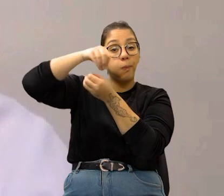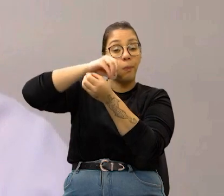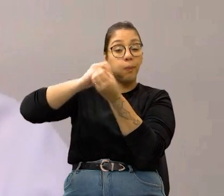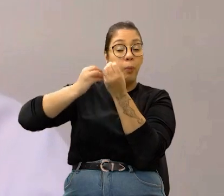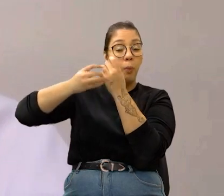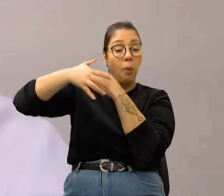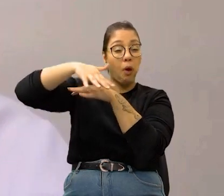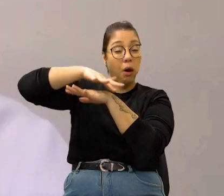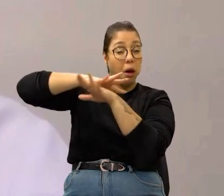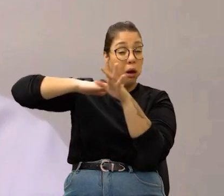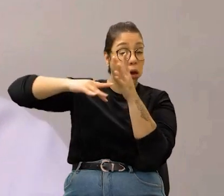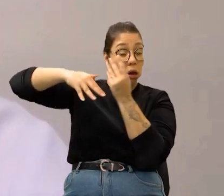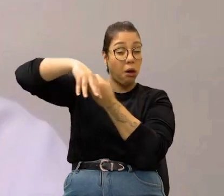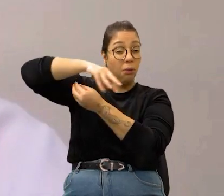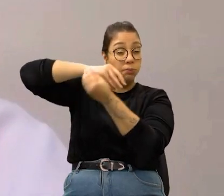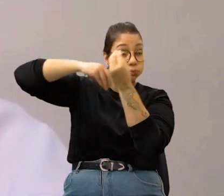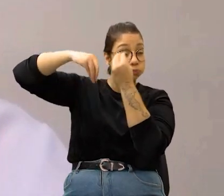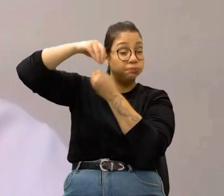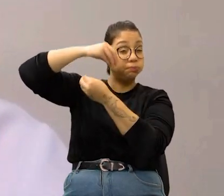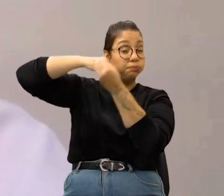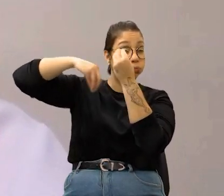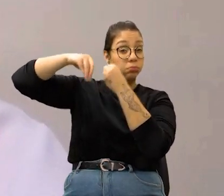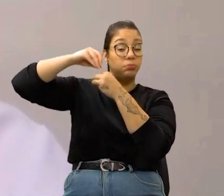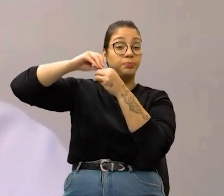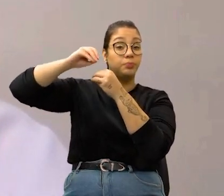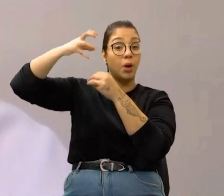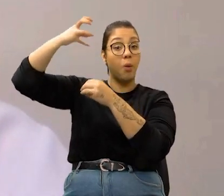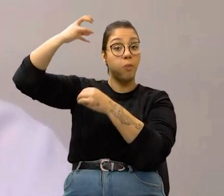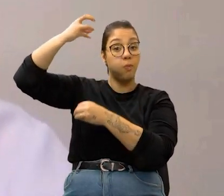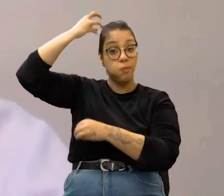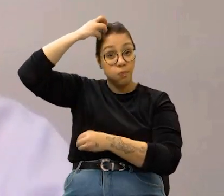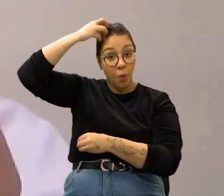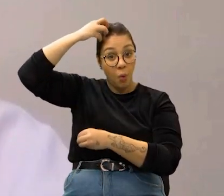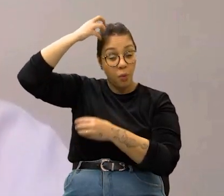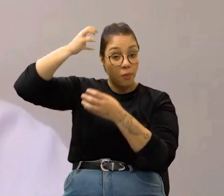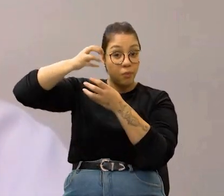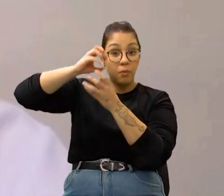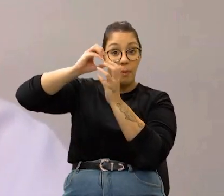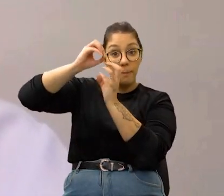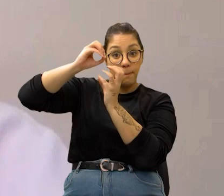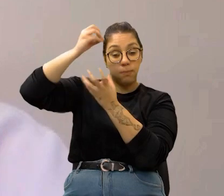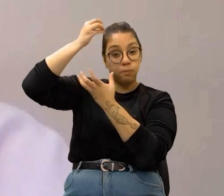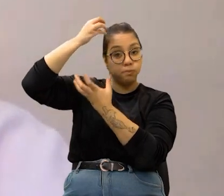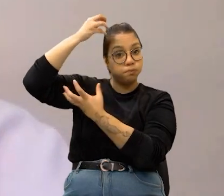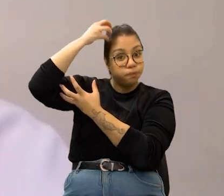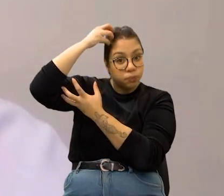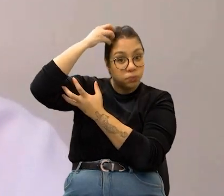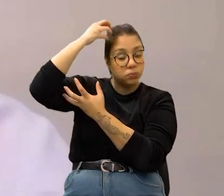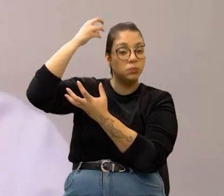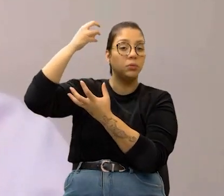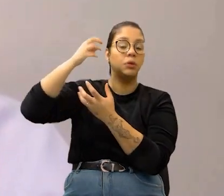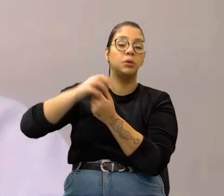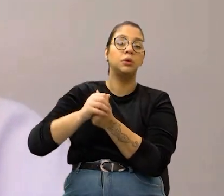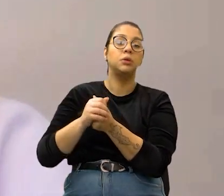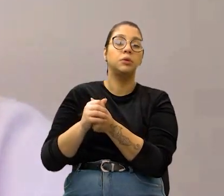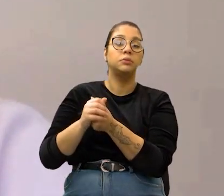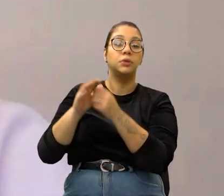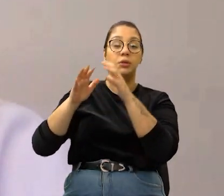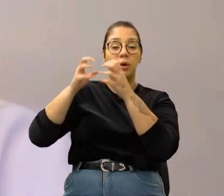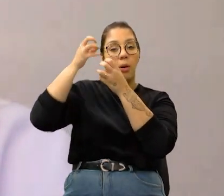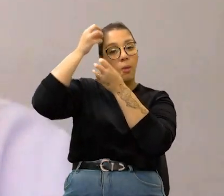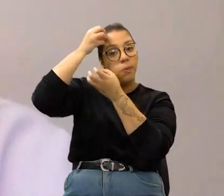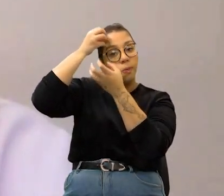né? E aí, geralmente, vai se expressar como massas, né? Grandes, algumas vezes, que